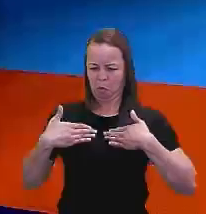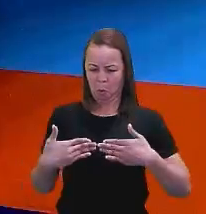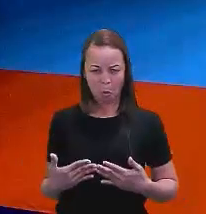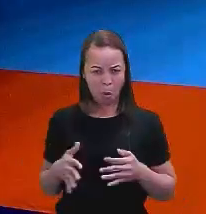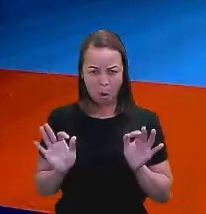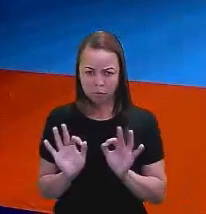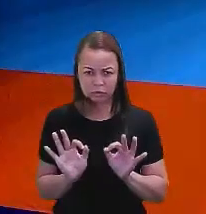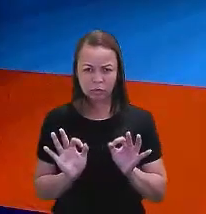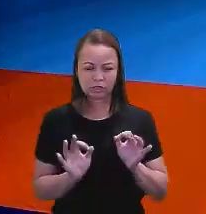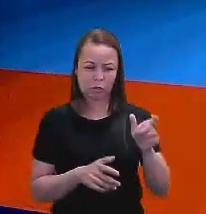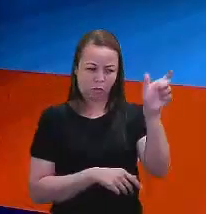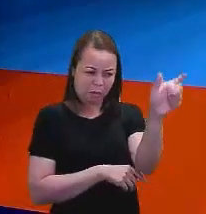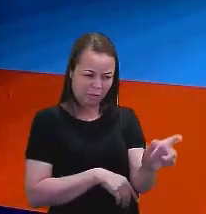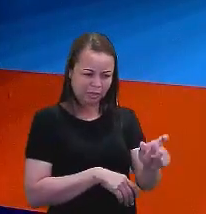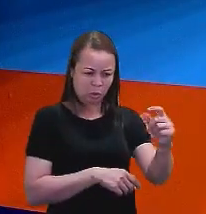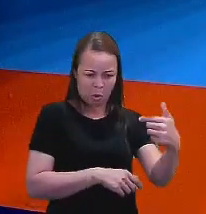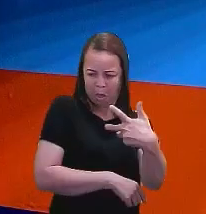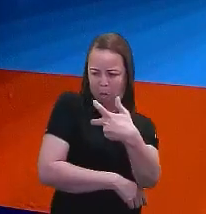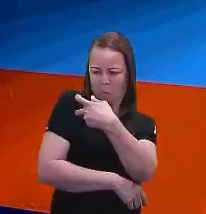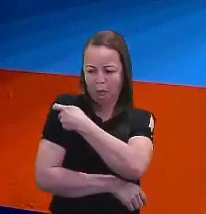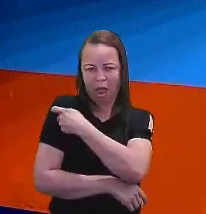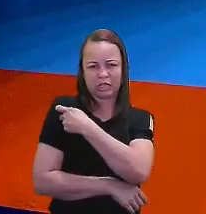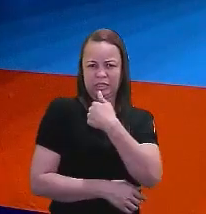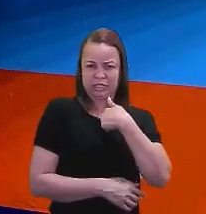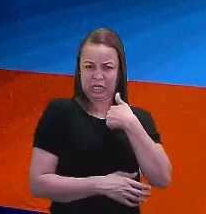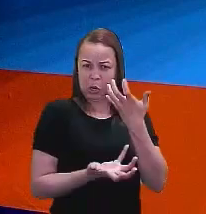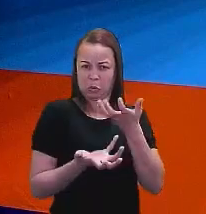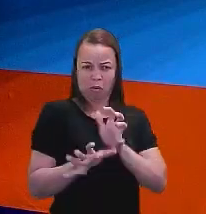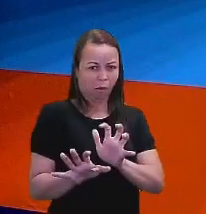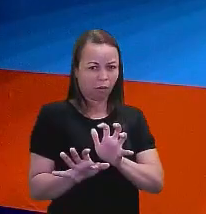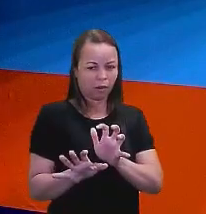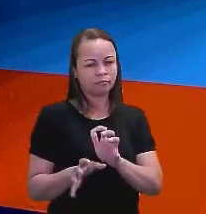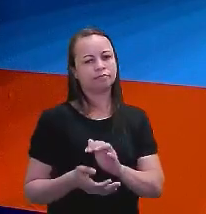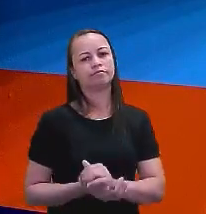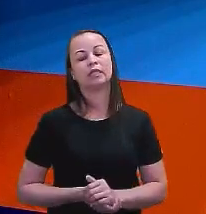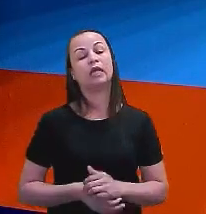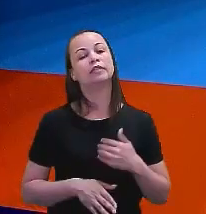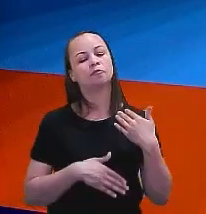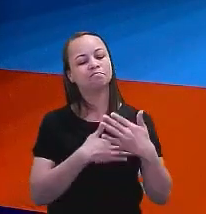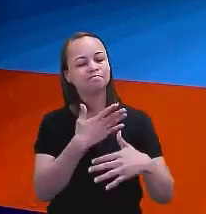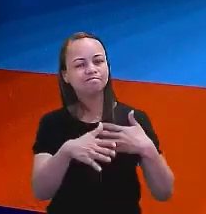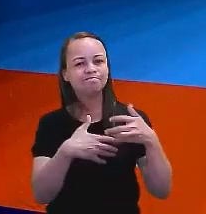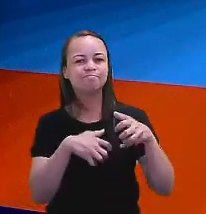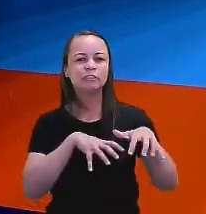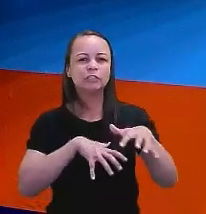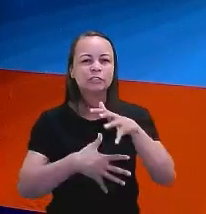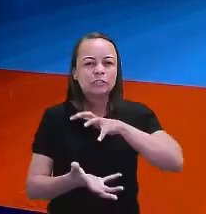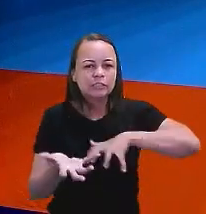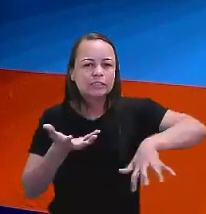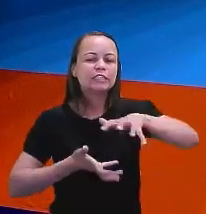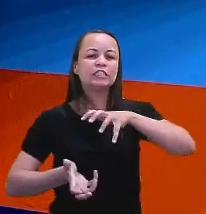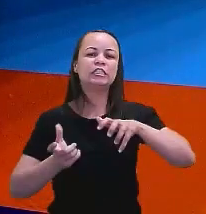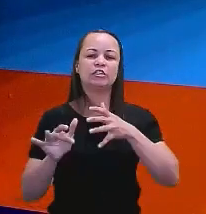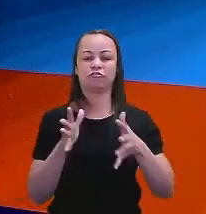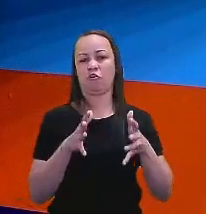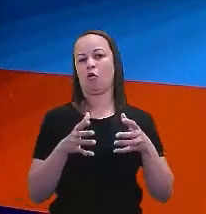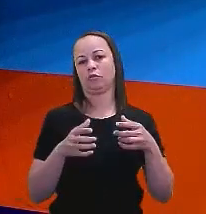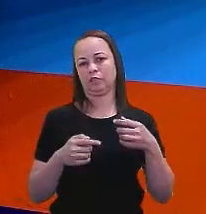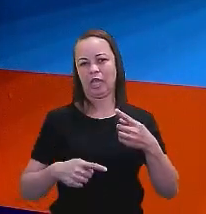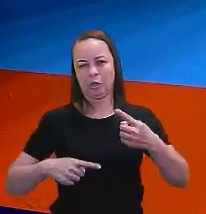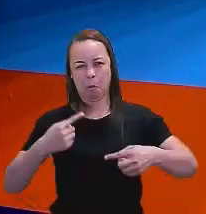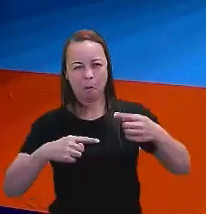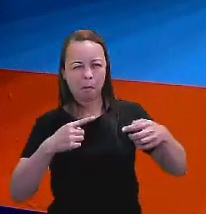Vai vir uma pessoa desconhecida me vacinar sem eu querer. Então, isso começou a gerar uma revolta e começou a gerar os